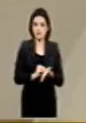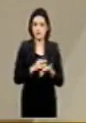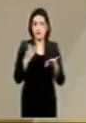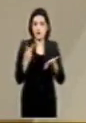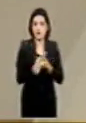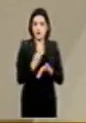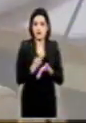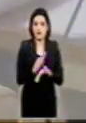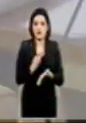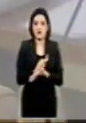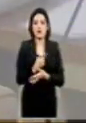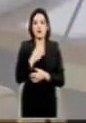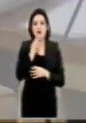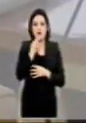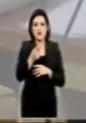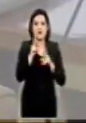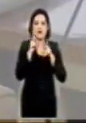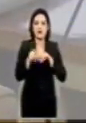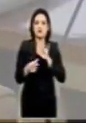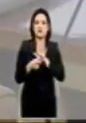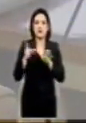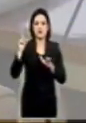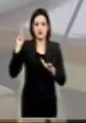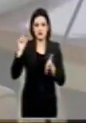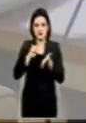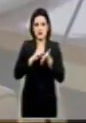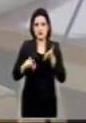Cito precedente nesta linha, habeas corpus